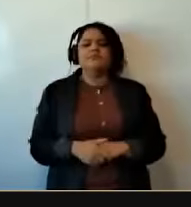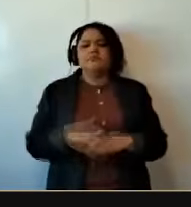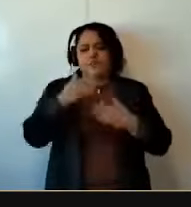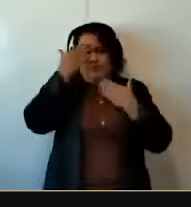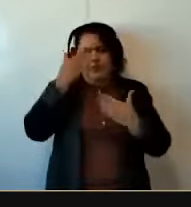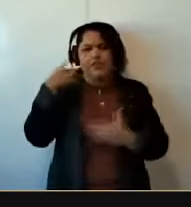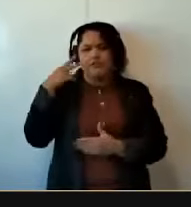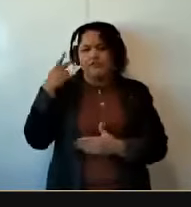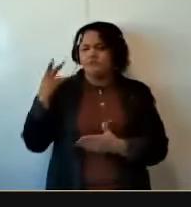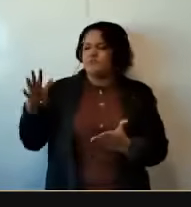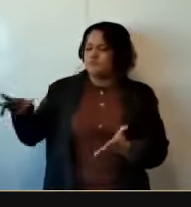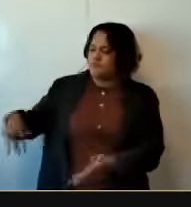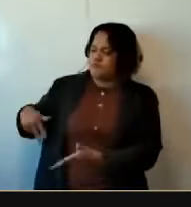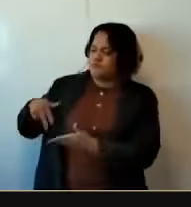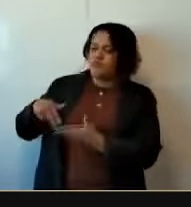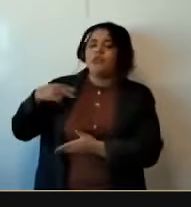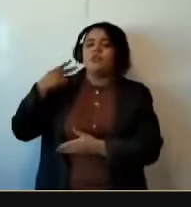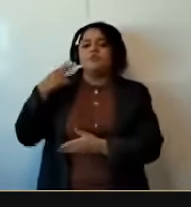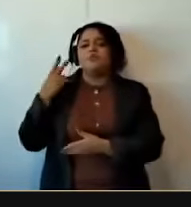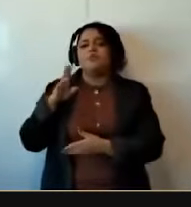encaminhar, vereador Zé Ferreira.